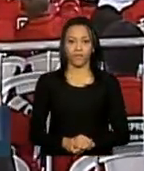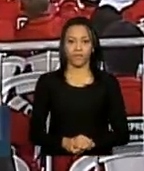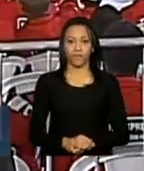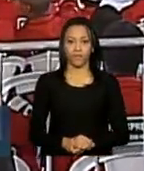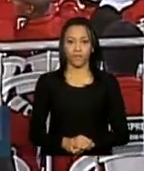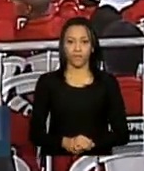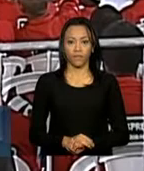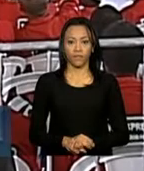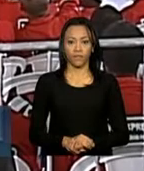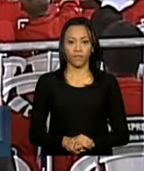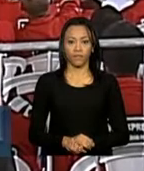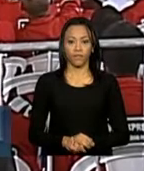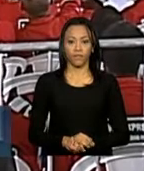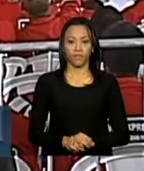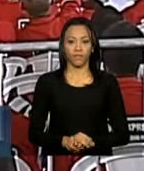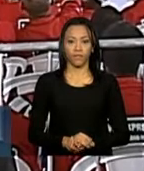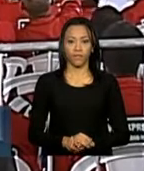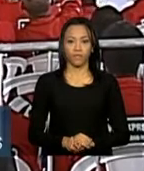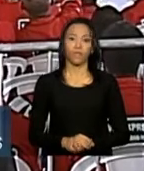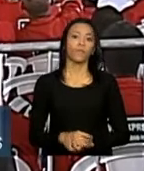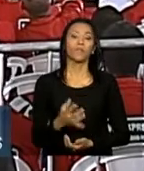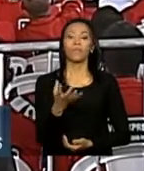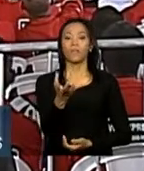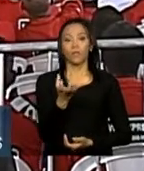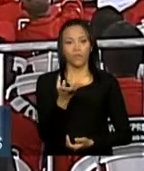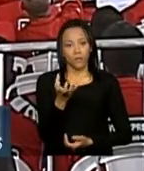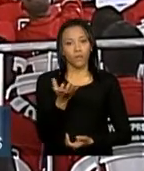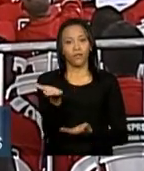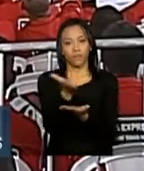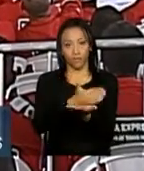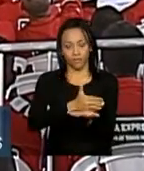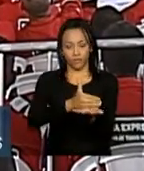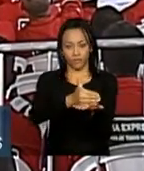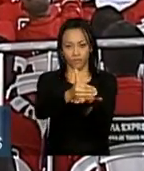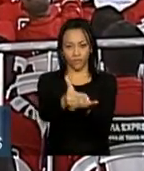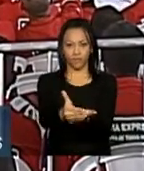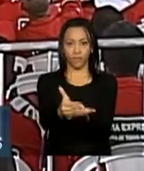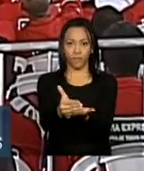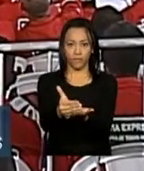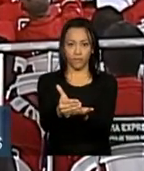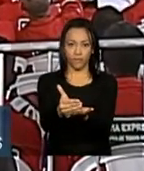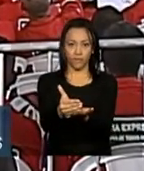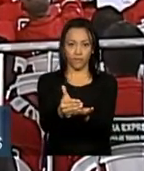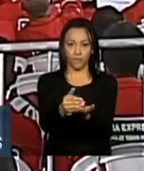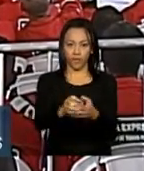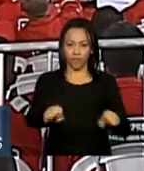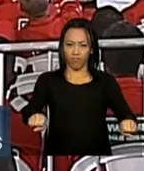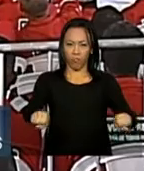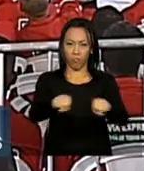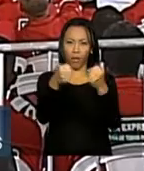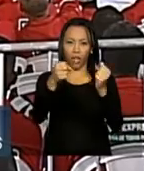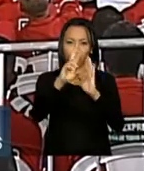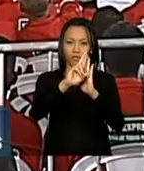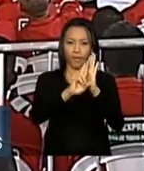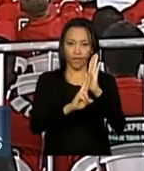senhora. Eu queria iniciar quebrando o protocolo